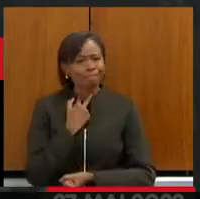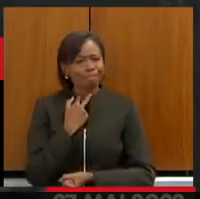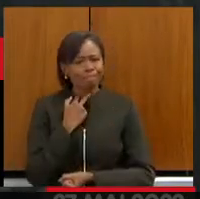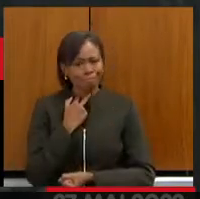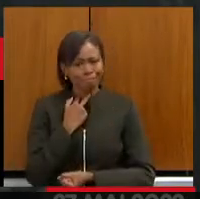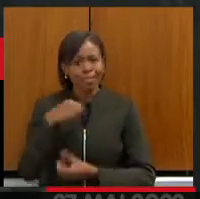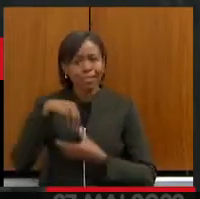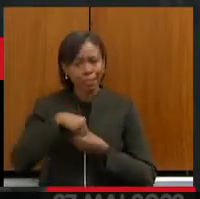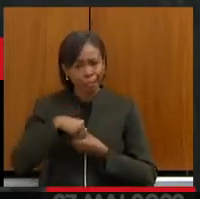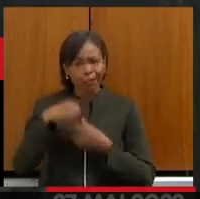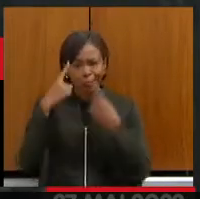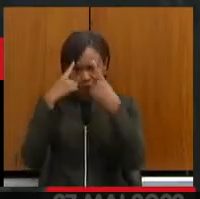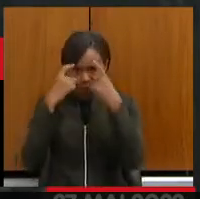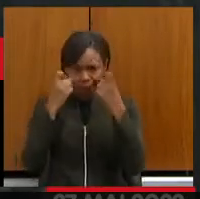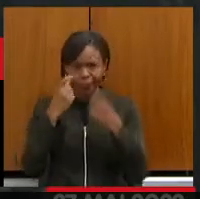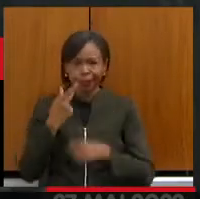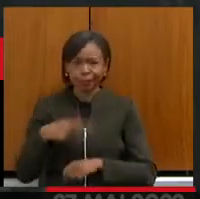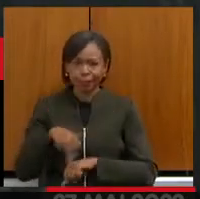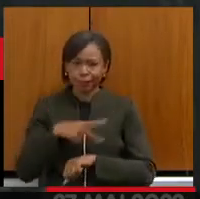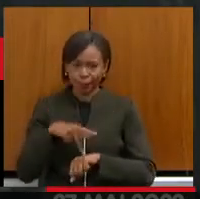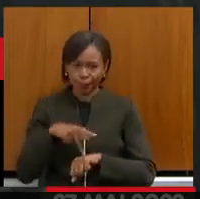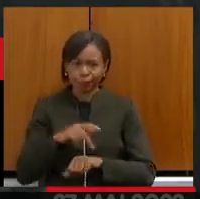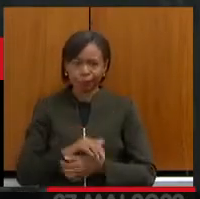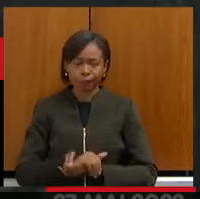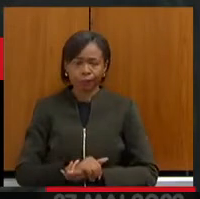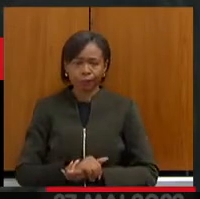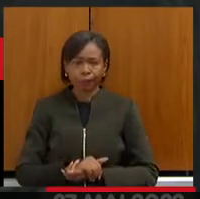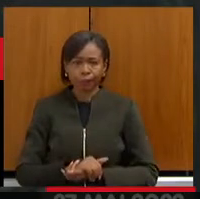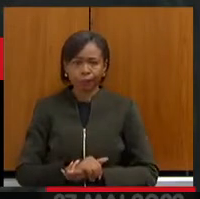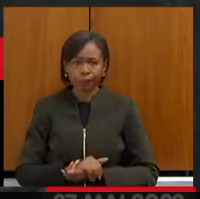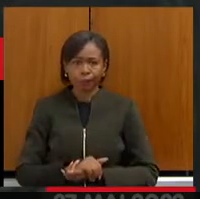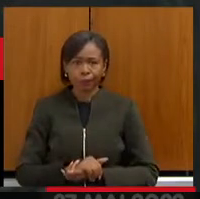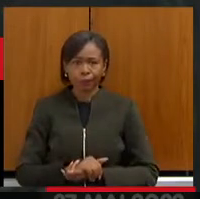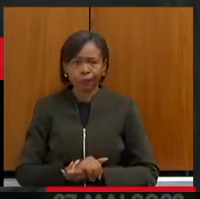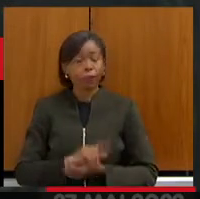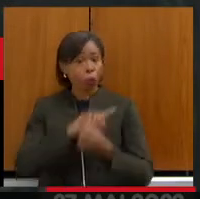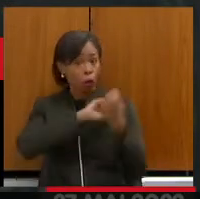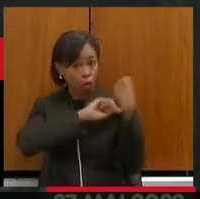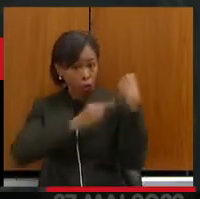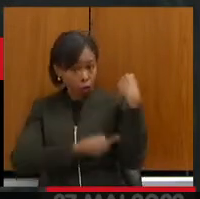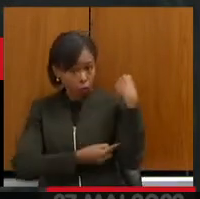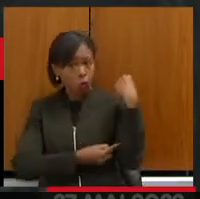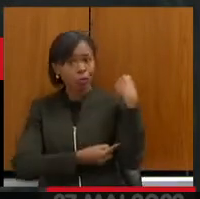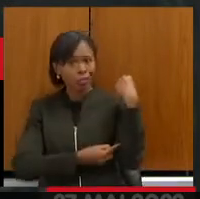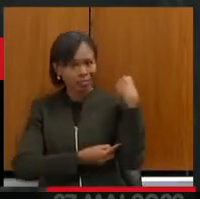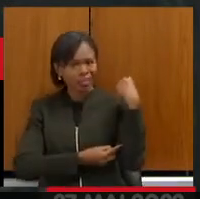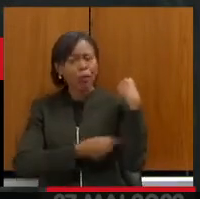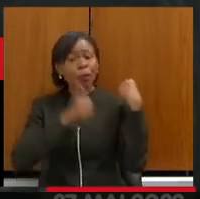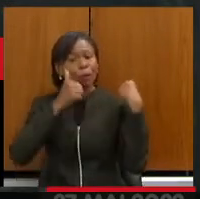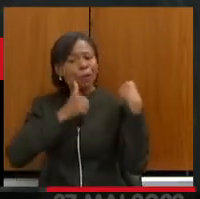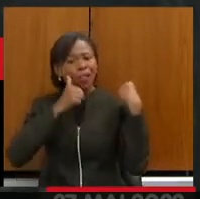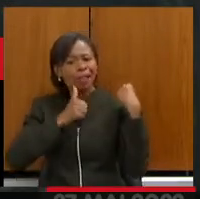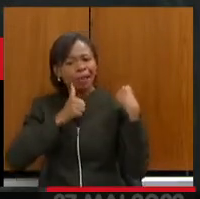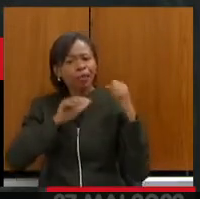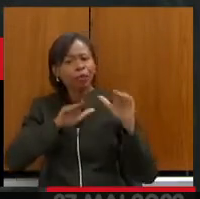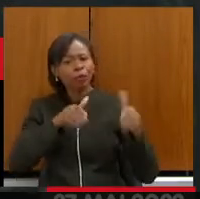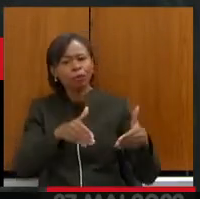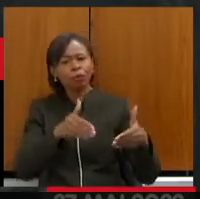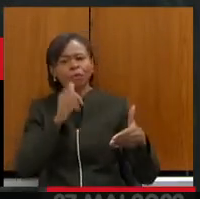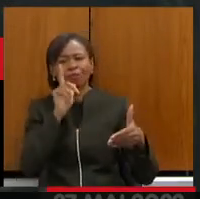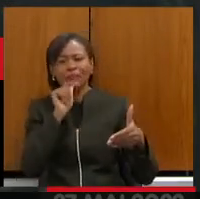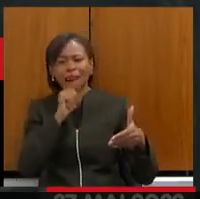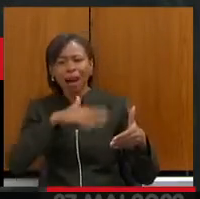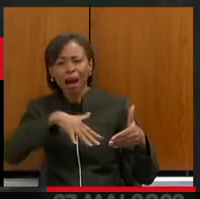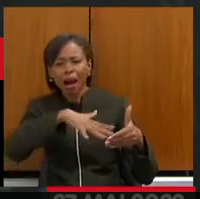desse país a e é com essa força de mulheres das águas mulheres